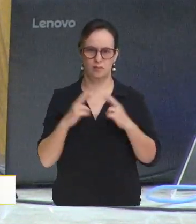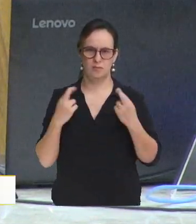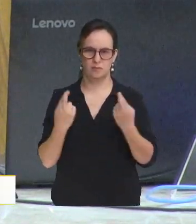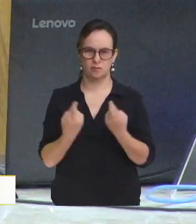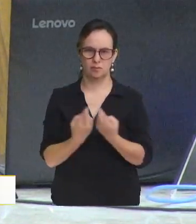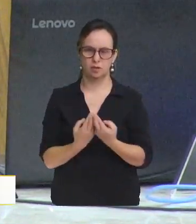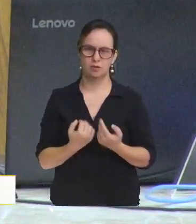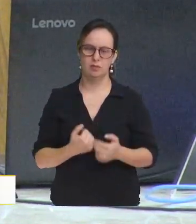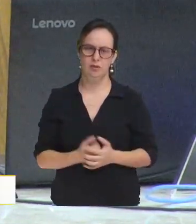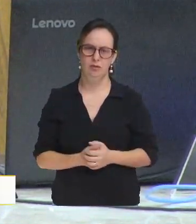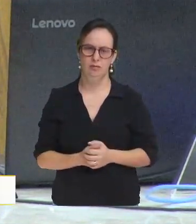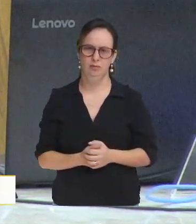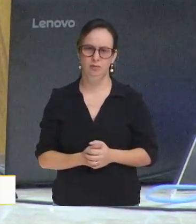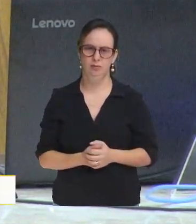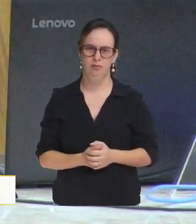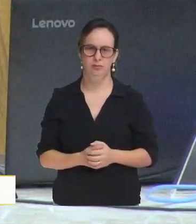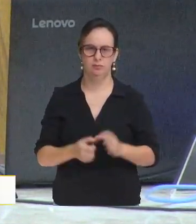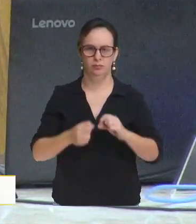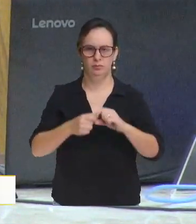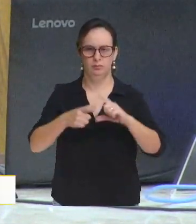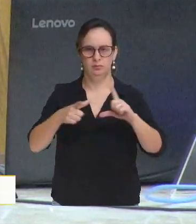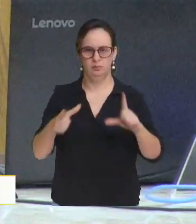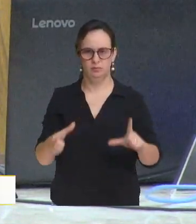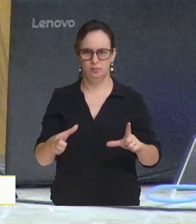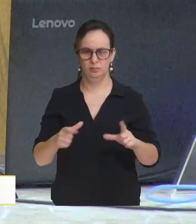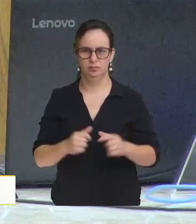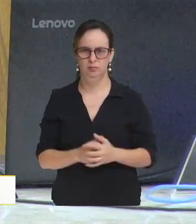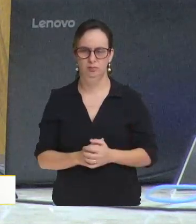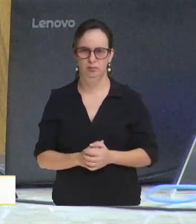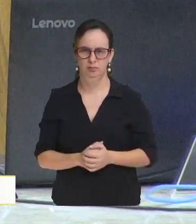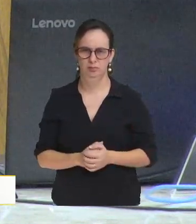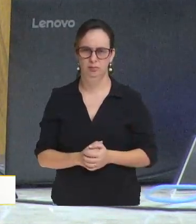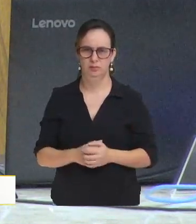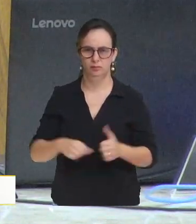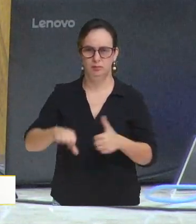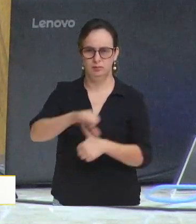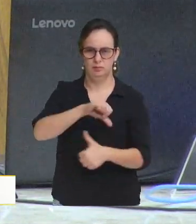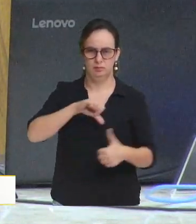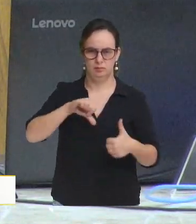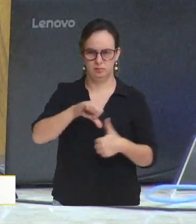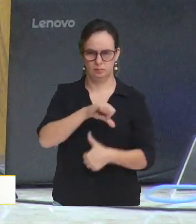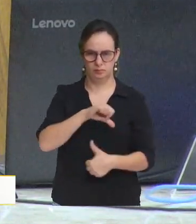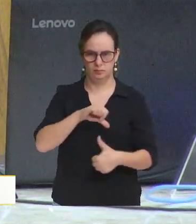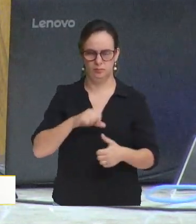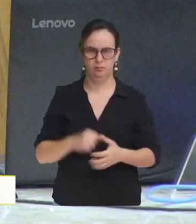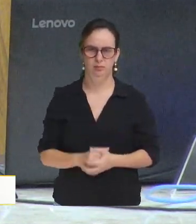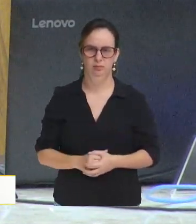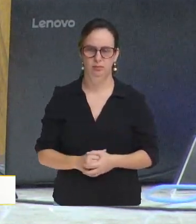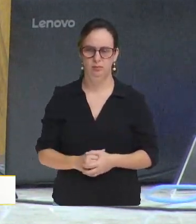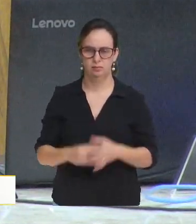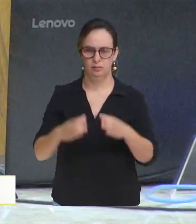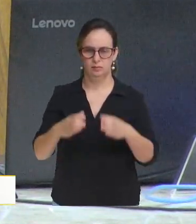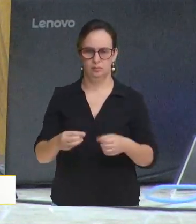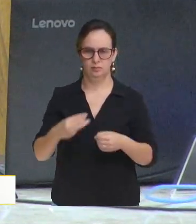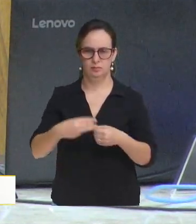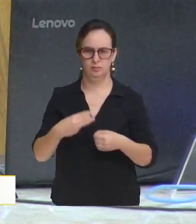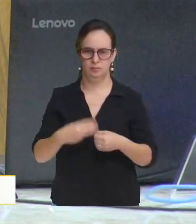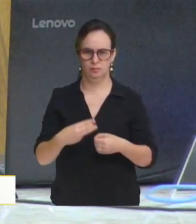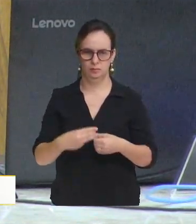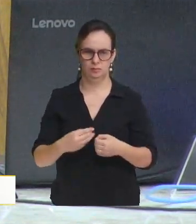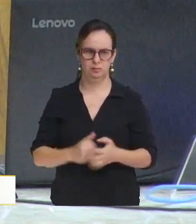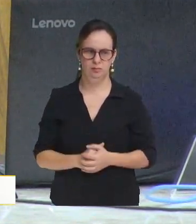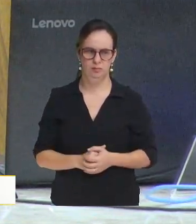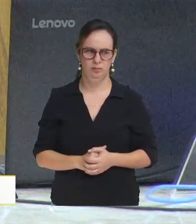outras propriedades de Alberes Pereira de Lima Rodrigues, esposa Valquíria Luísa Rodrigues de Lima, e da Altas Providências.